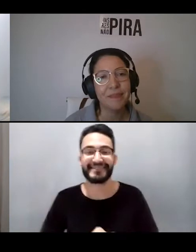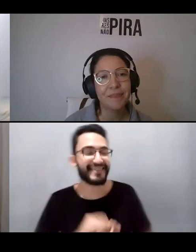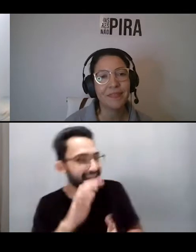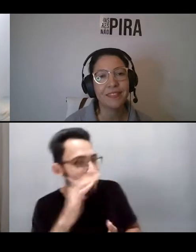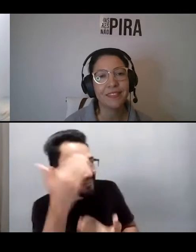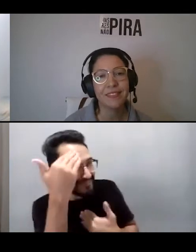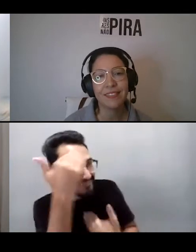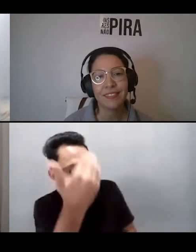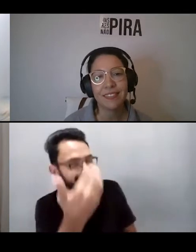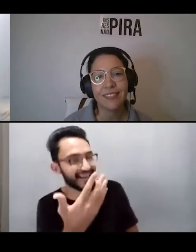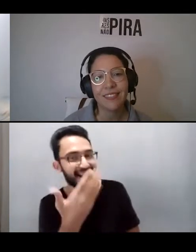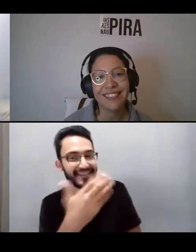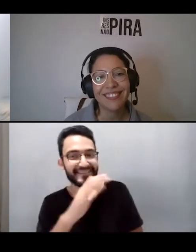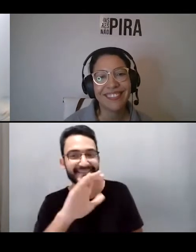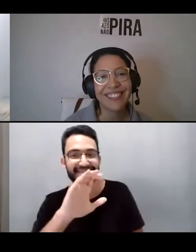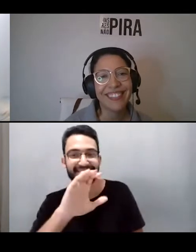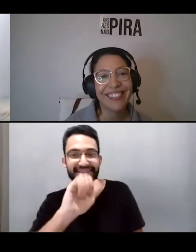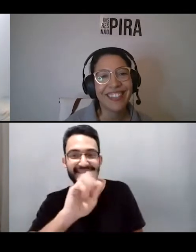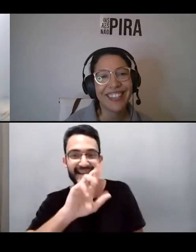Obrigada, Ká.